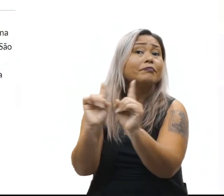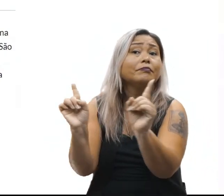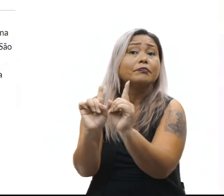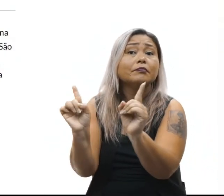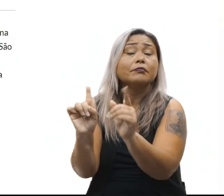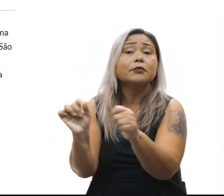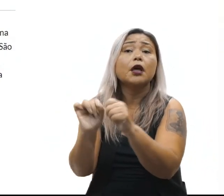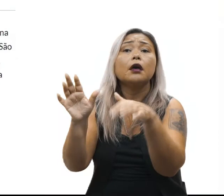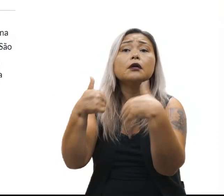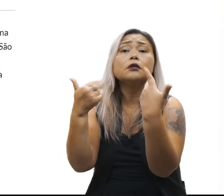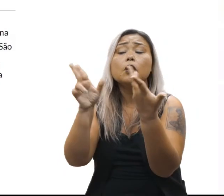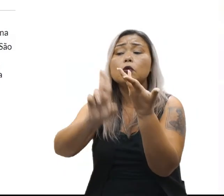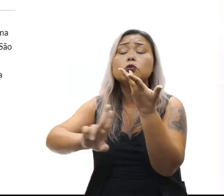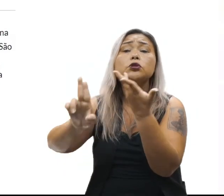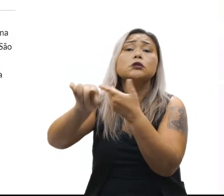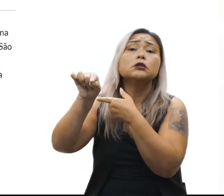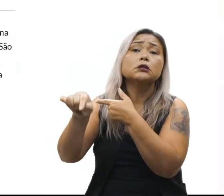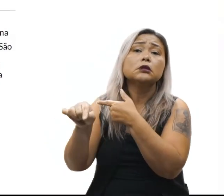esse argumento para